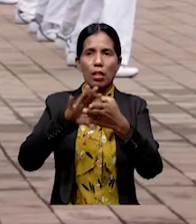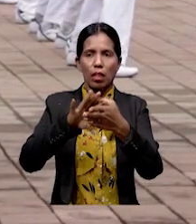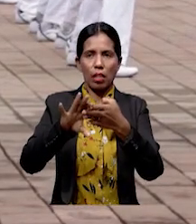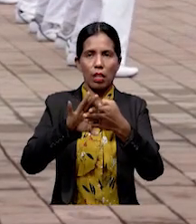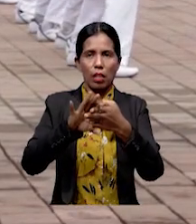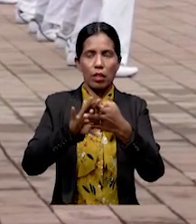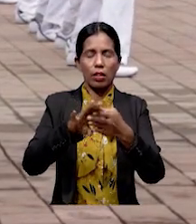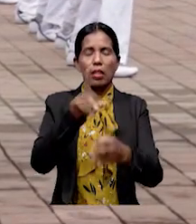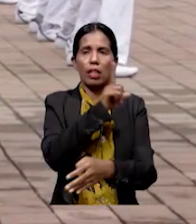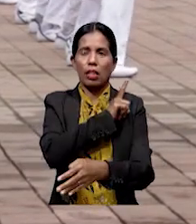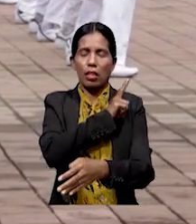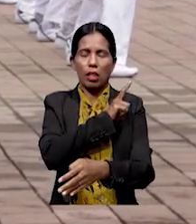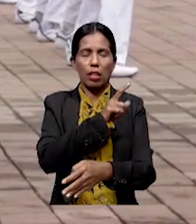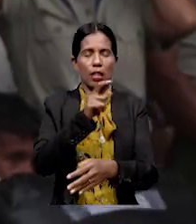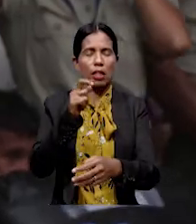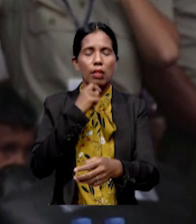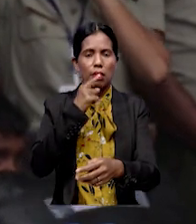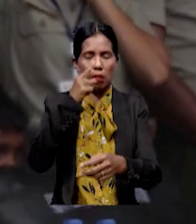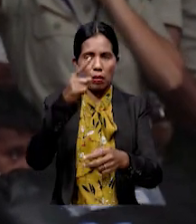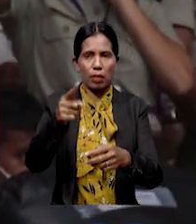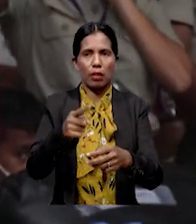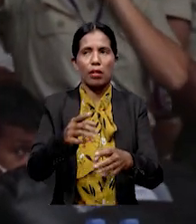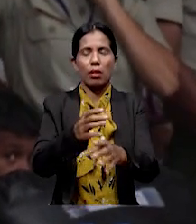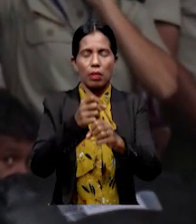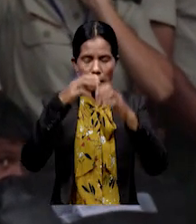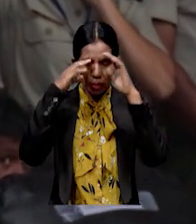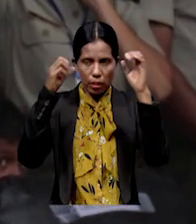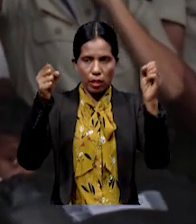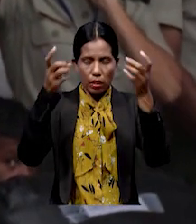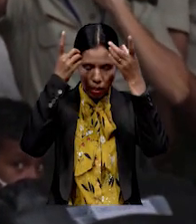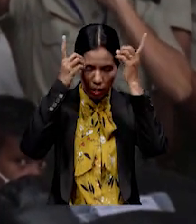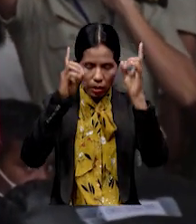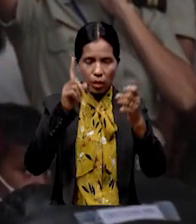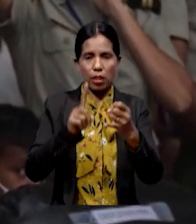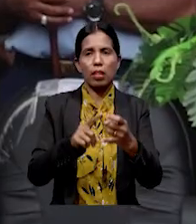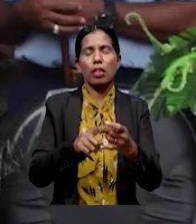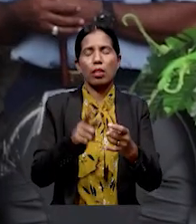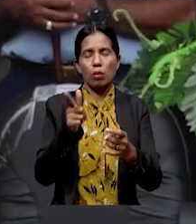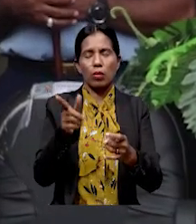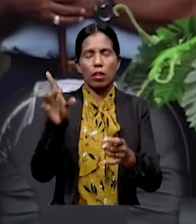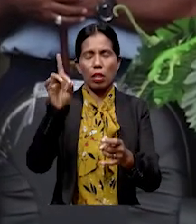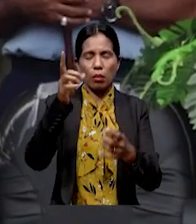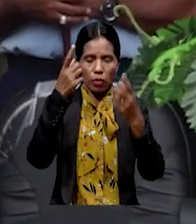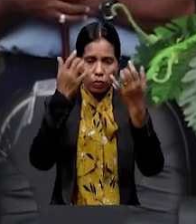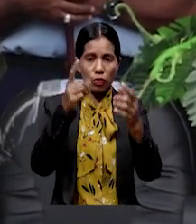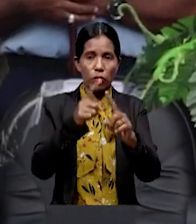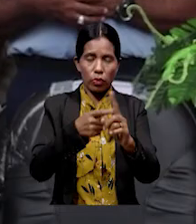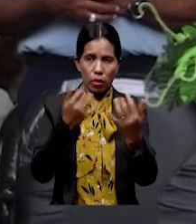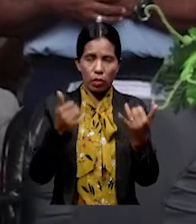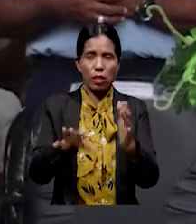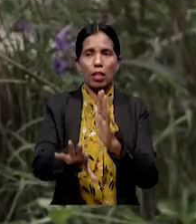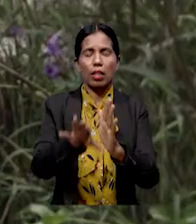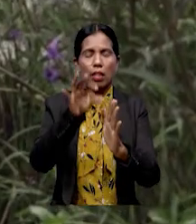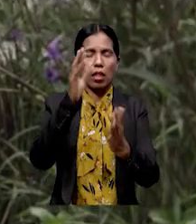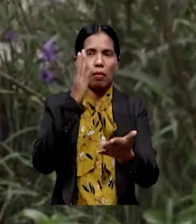general Lerian Antimur ba presidente república, ho di futi decisão ikus e halorong runusing walu fulang ne, ho di exonera Lerian Antimur